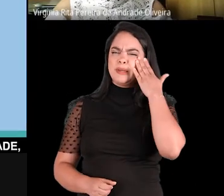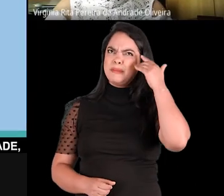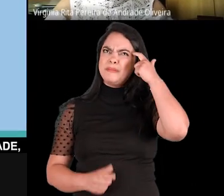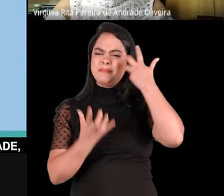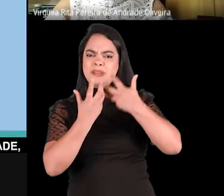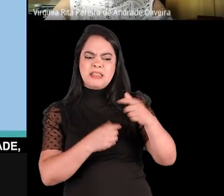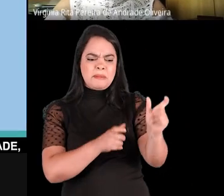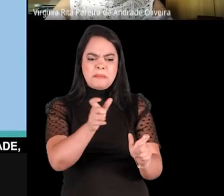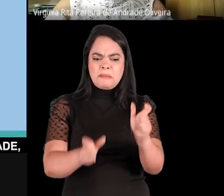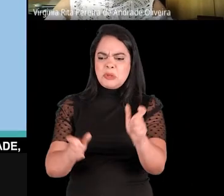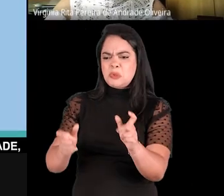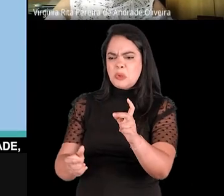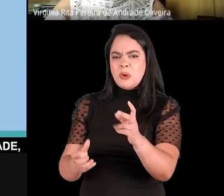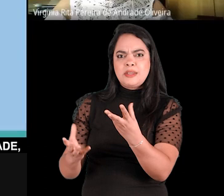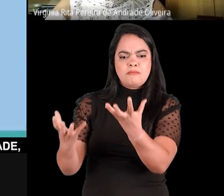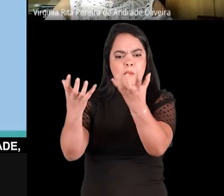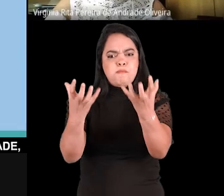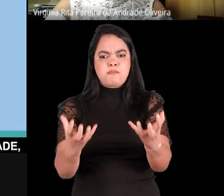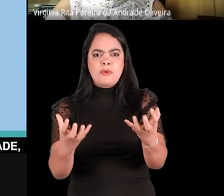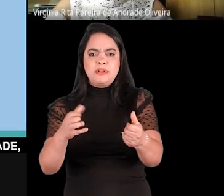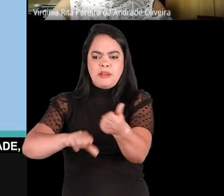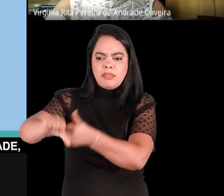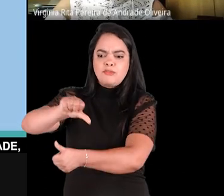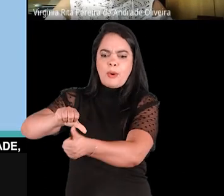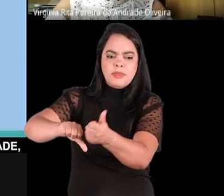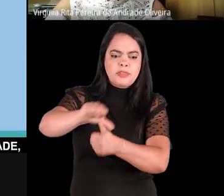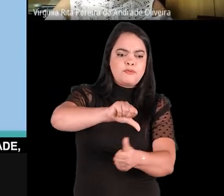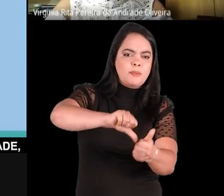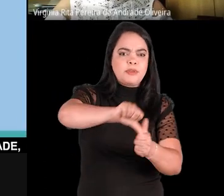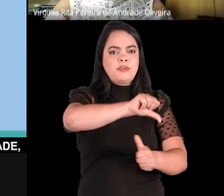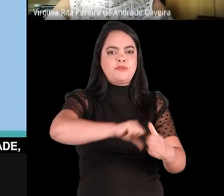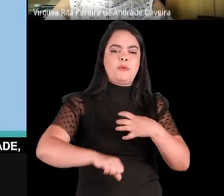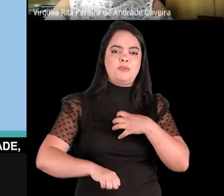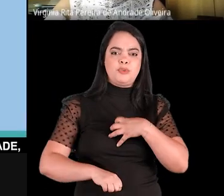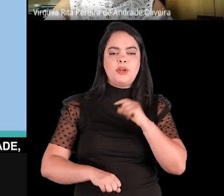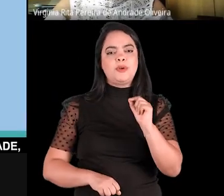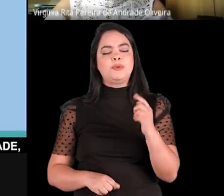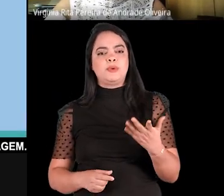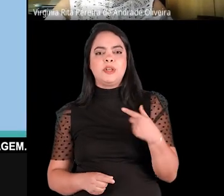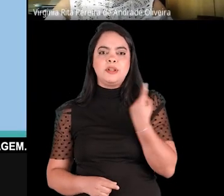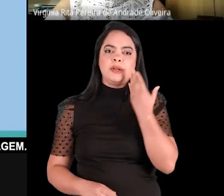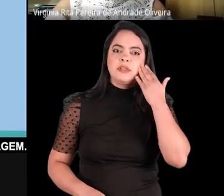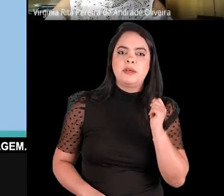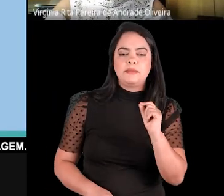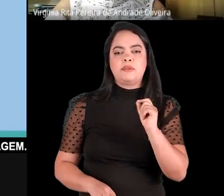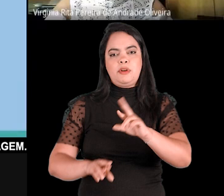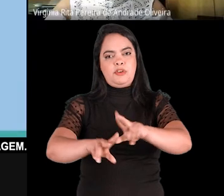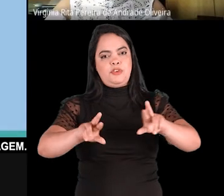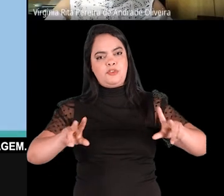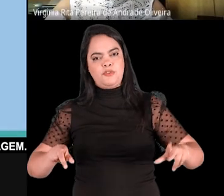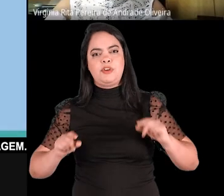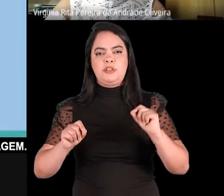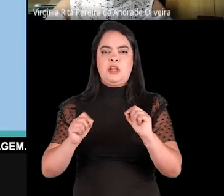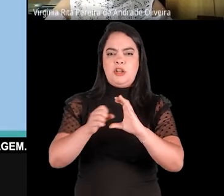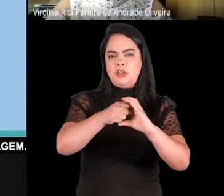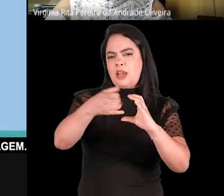transformação põe em dúvida as bases em que o sistema educacional se apoia. A diversidade, as categorias fundadas em